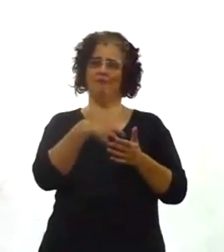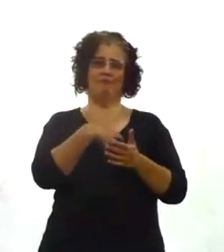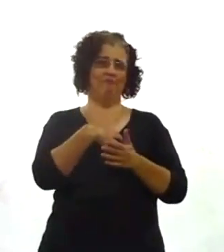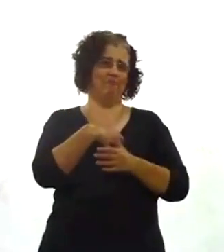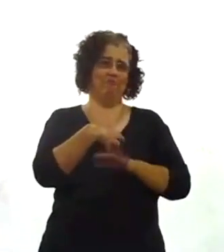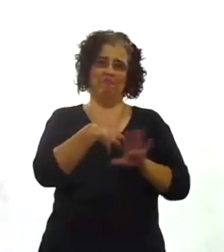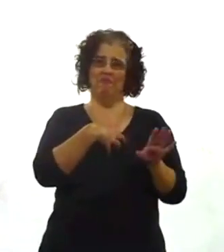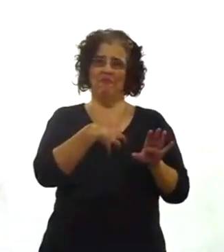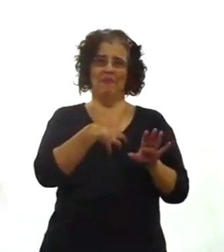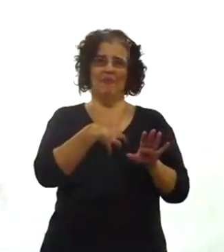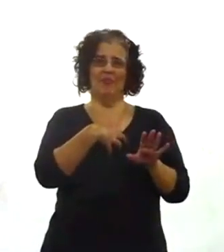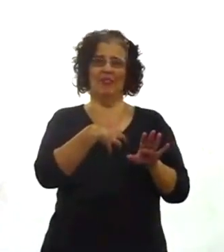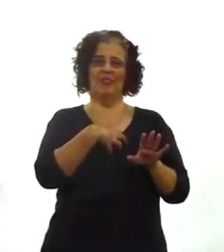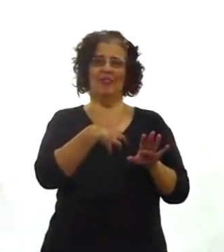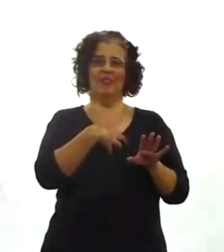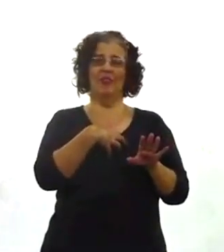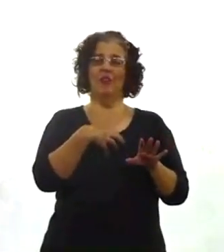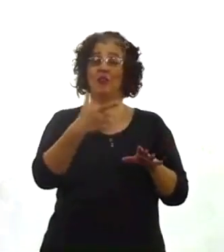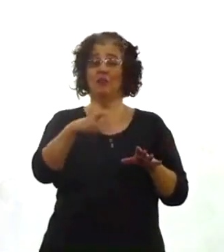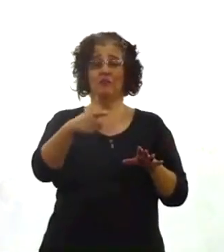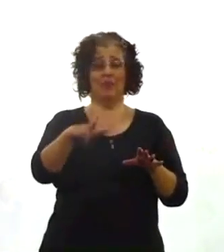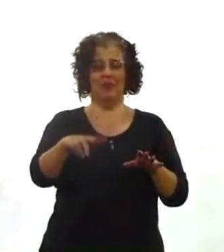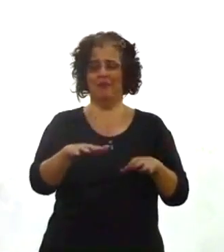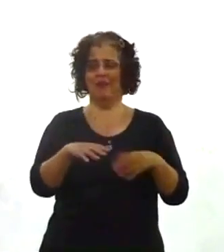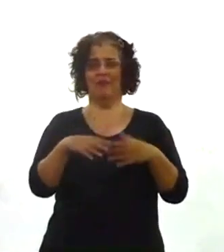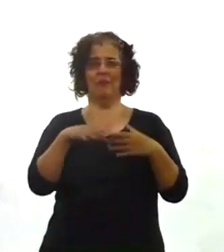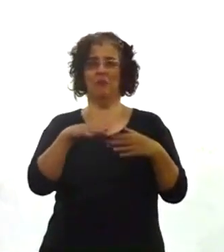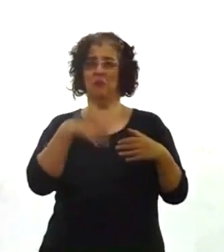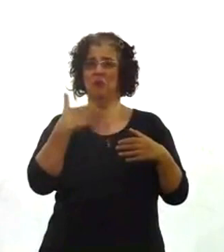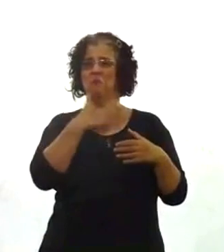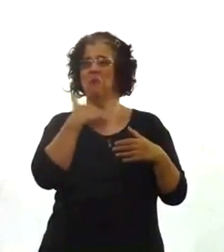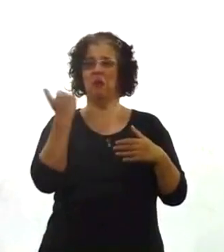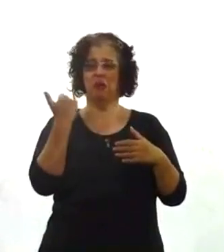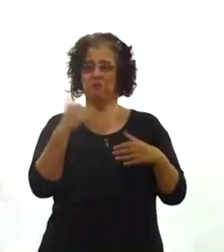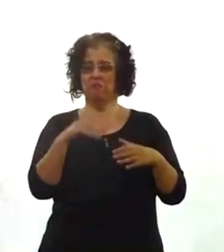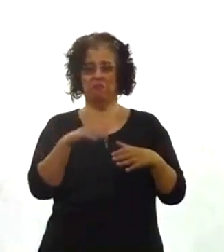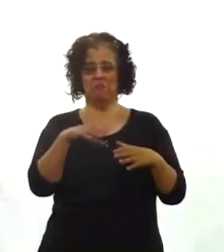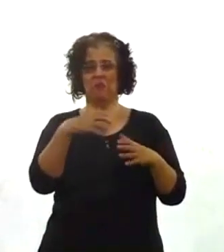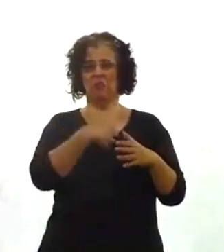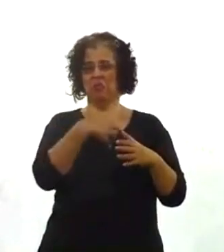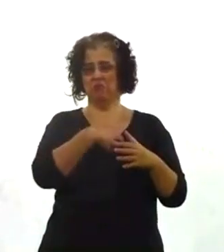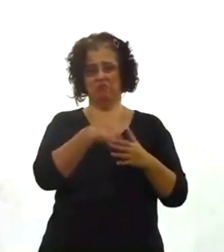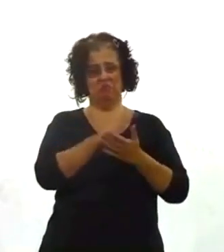ter nenhuma sensibilidade, então a morte já não significará nada para nós.